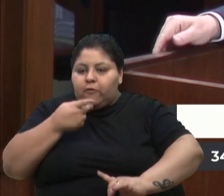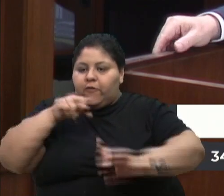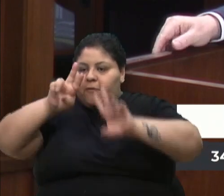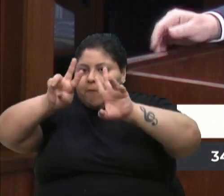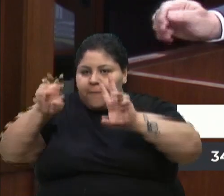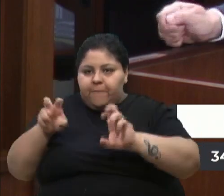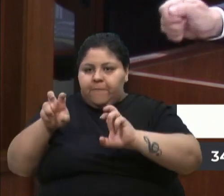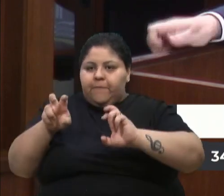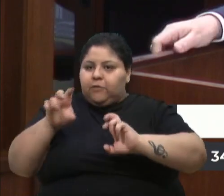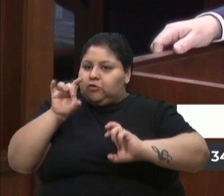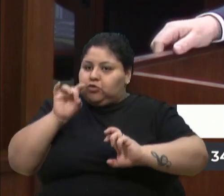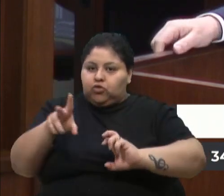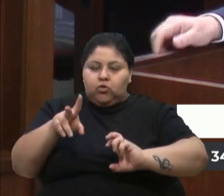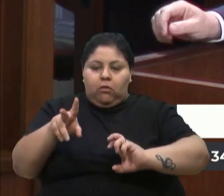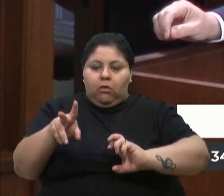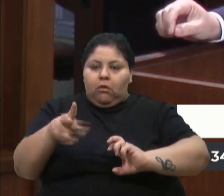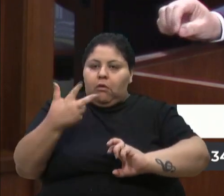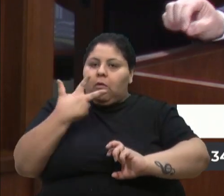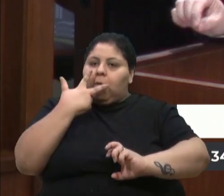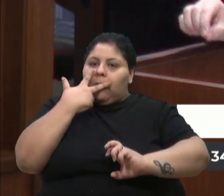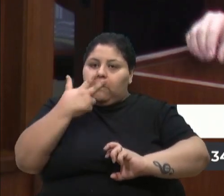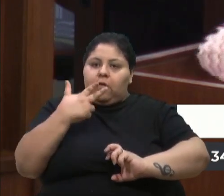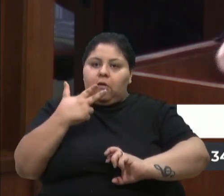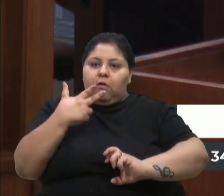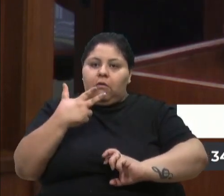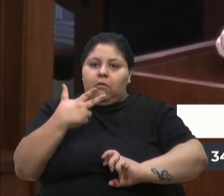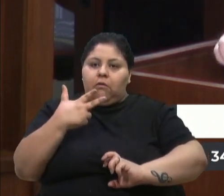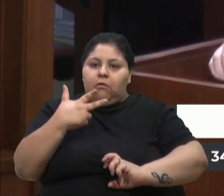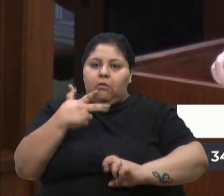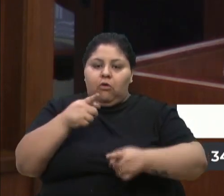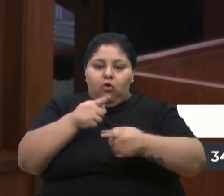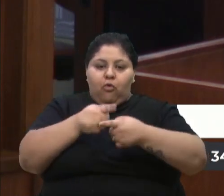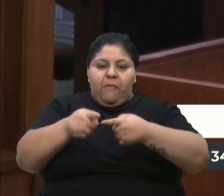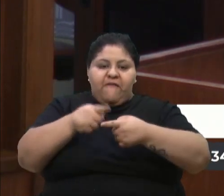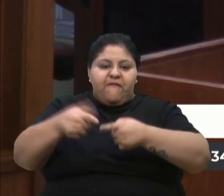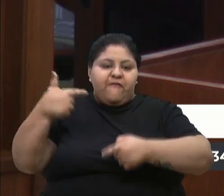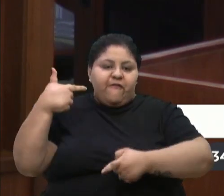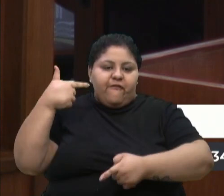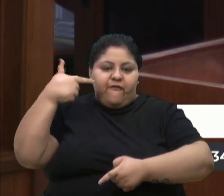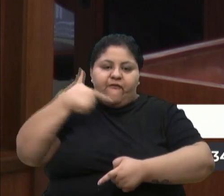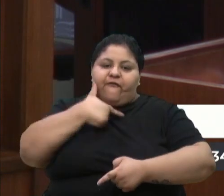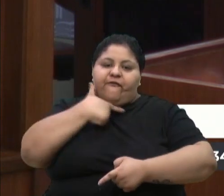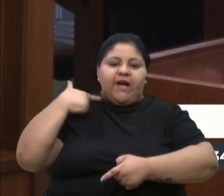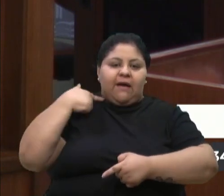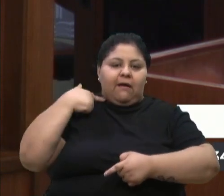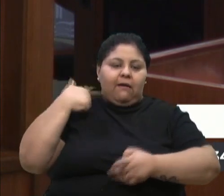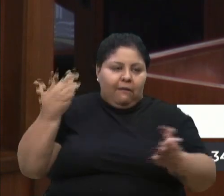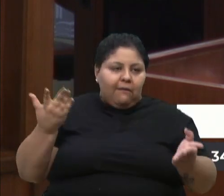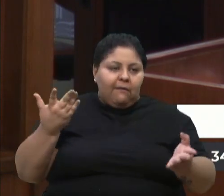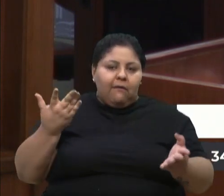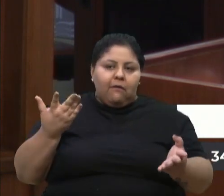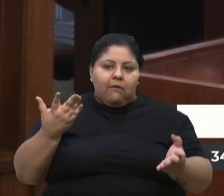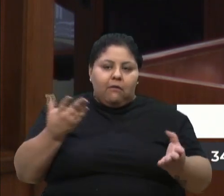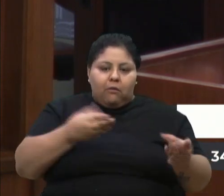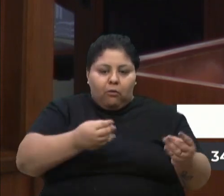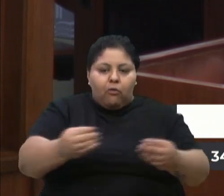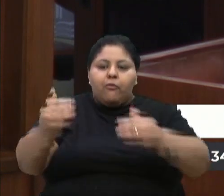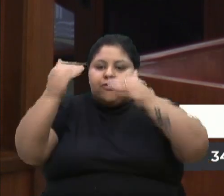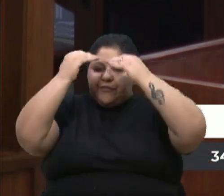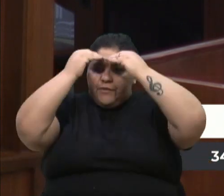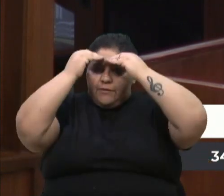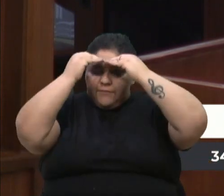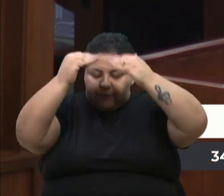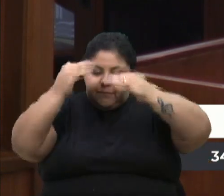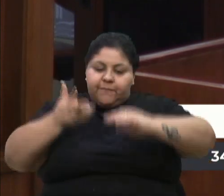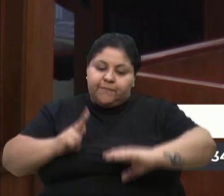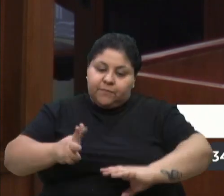se colocando uma faca no pescoço de quem está tratando esta matéria com muita responsabilidade. Portanto, sempre rogo